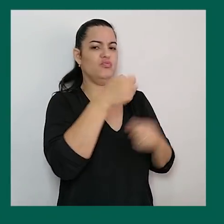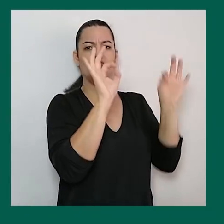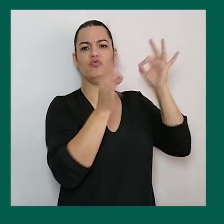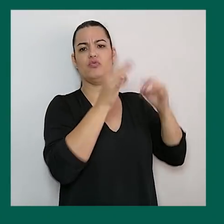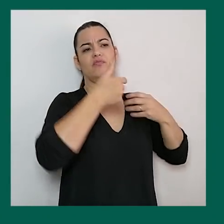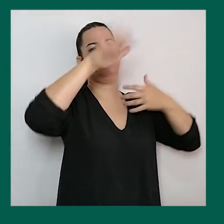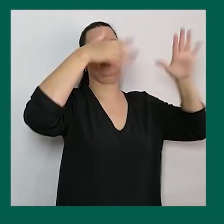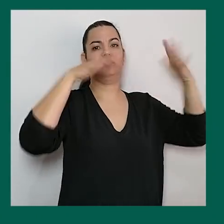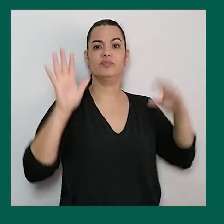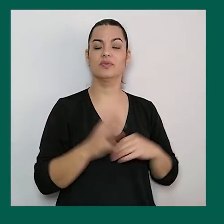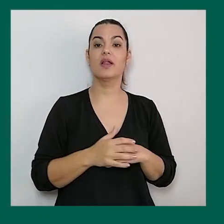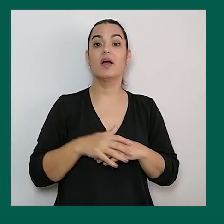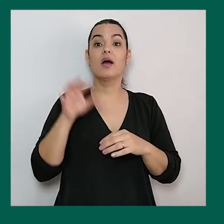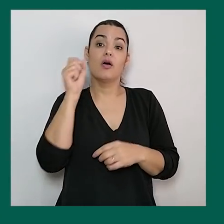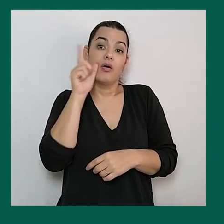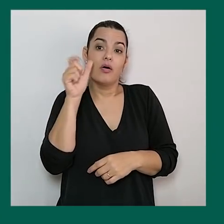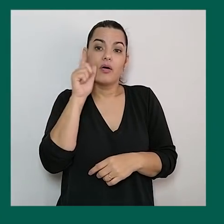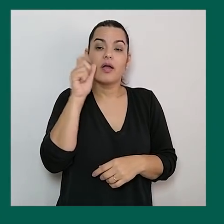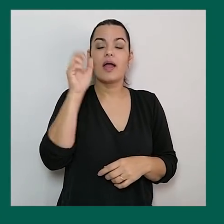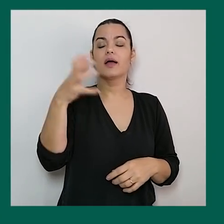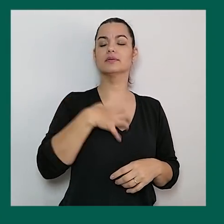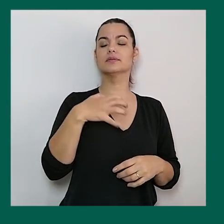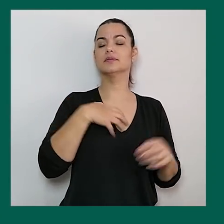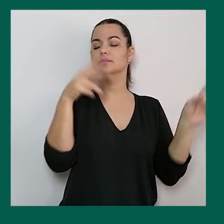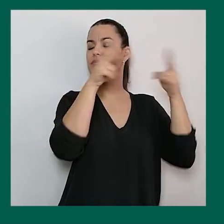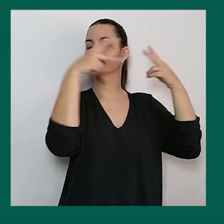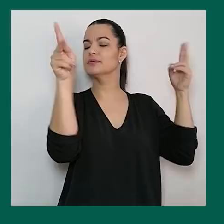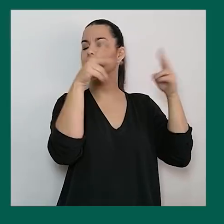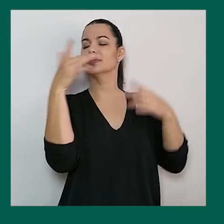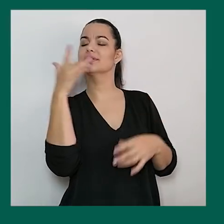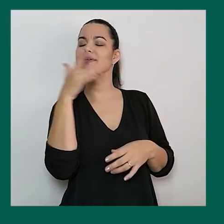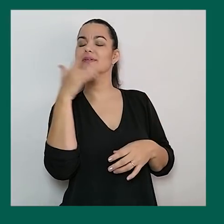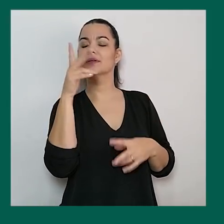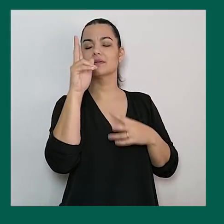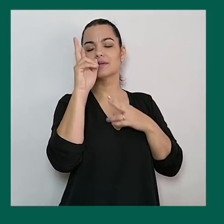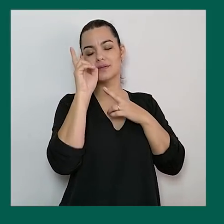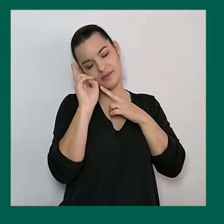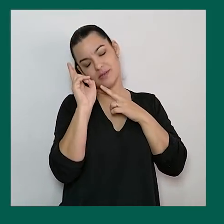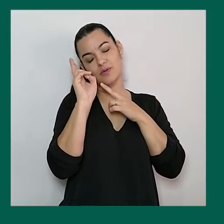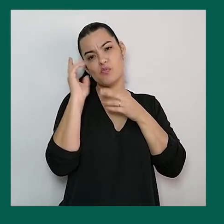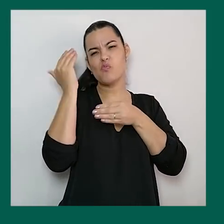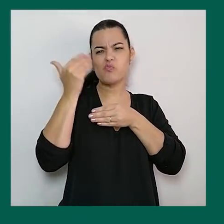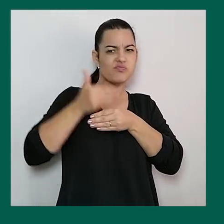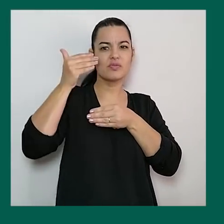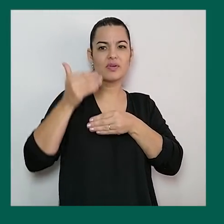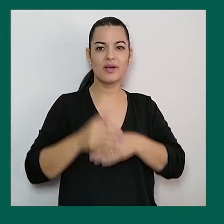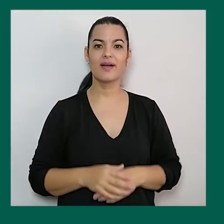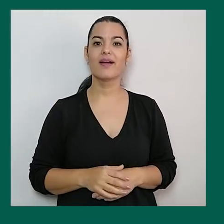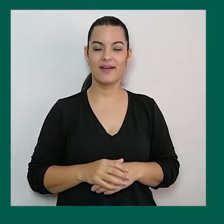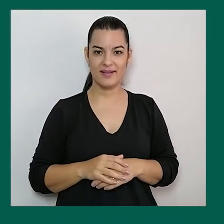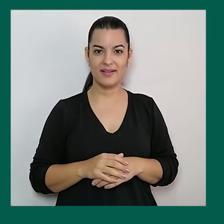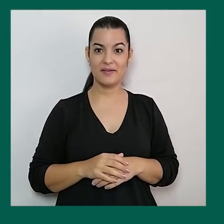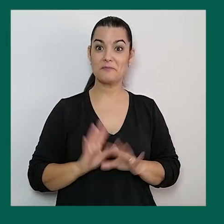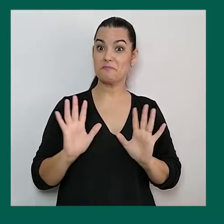O gato do mato, embalado pelo ventinho gostoso, caiu num sono